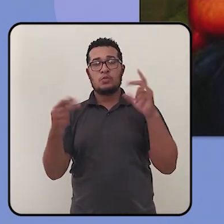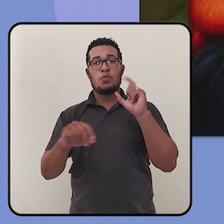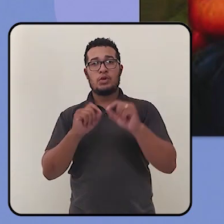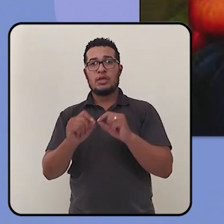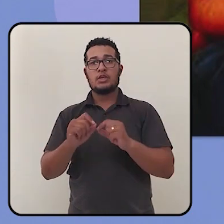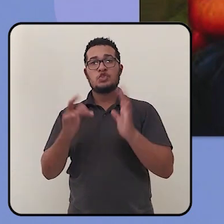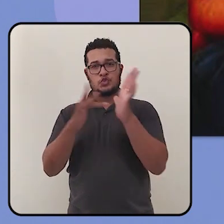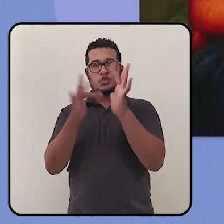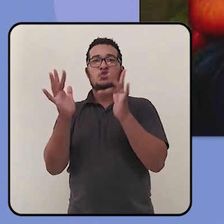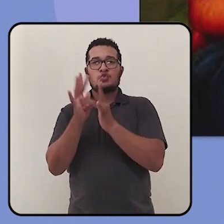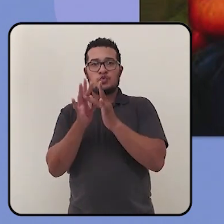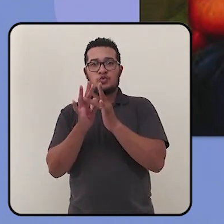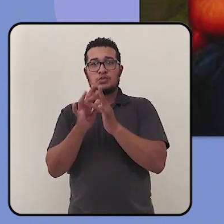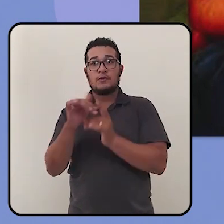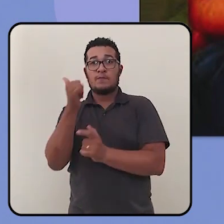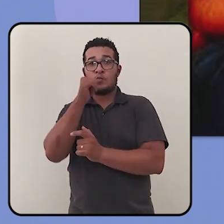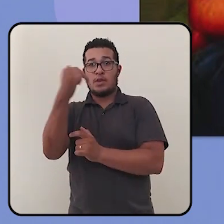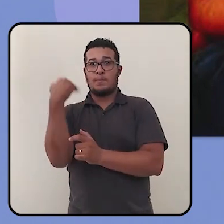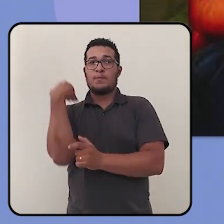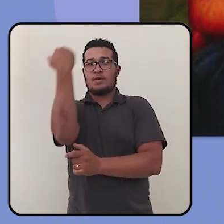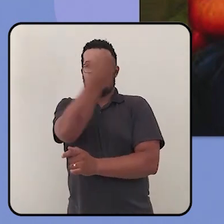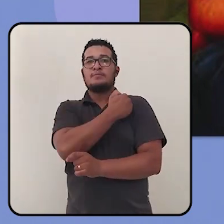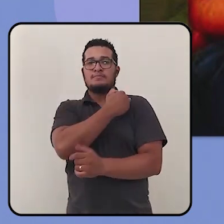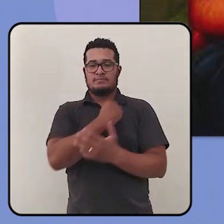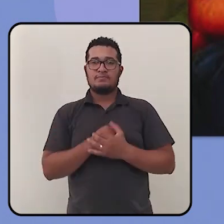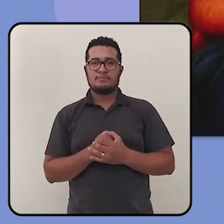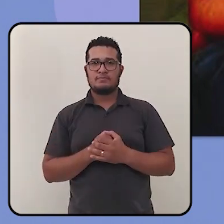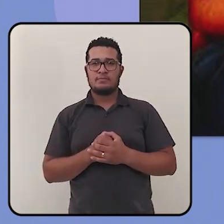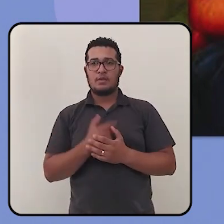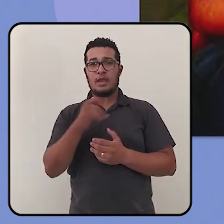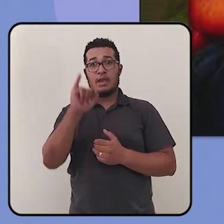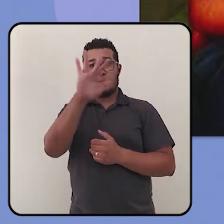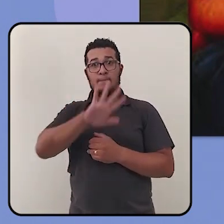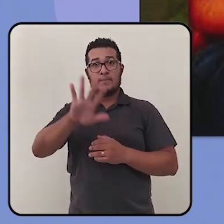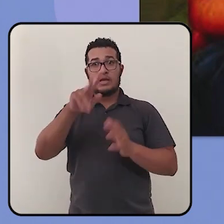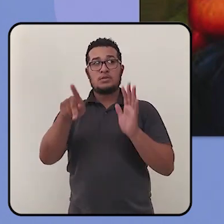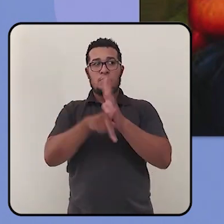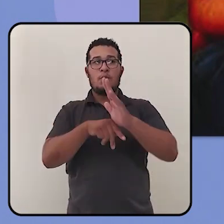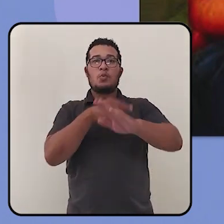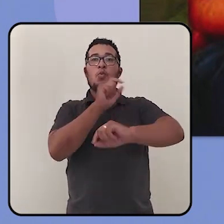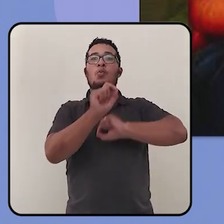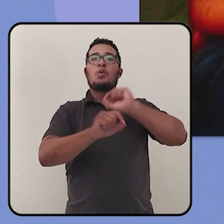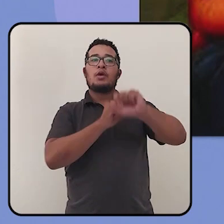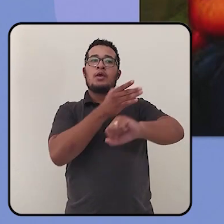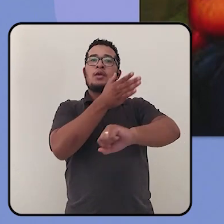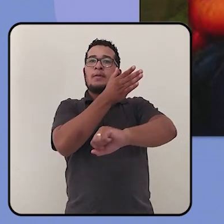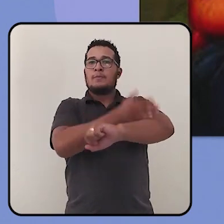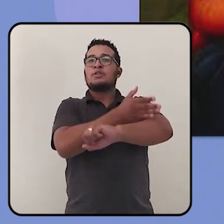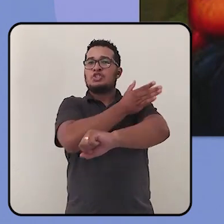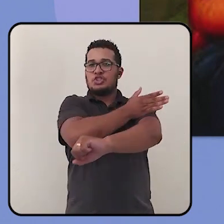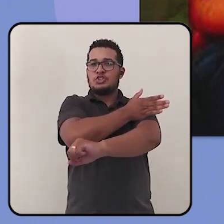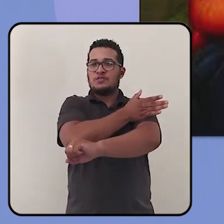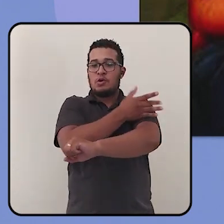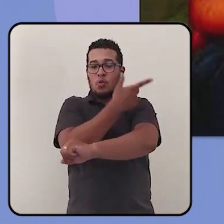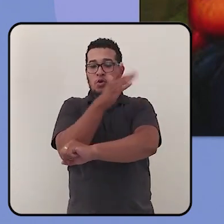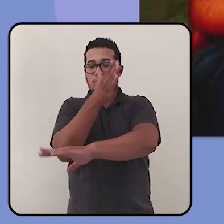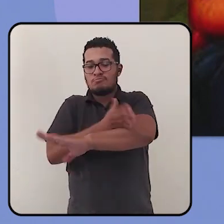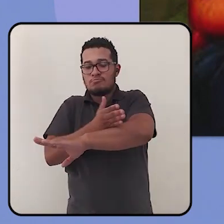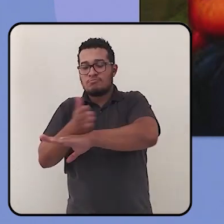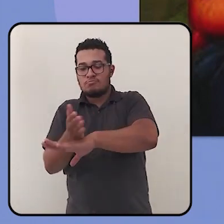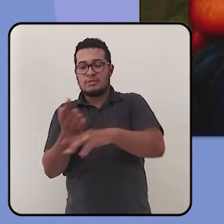jesus menino jesus ea virgem maria uma imagem medieval e a outra imagem é do renascimento